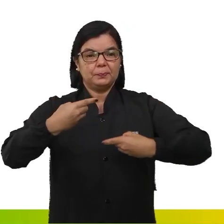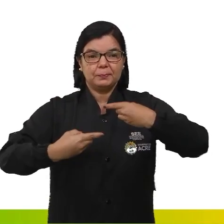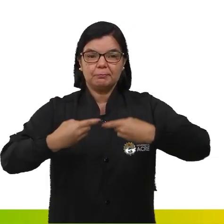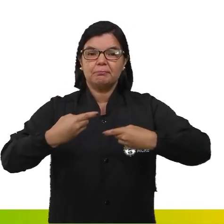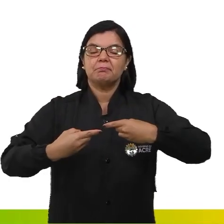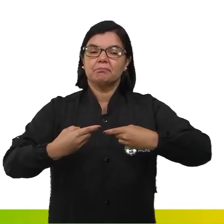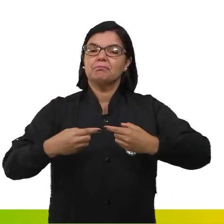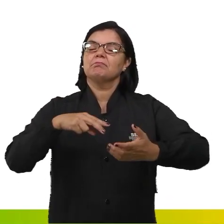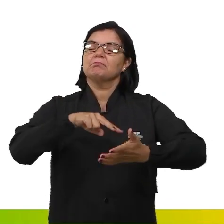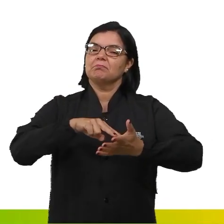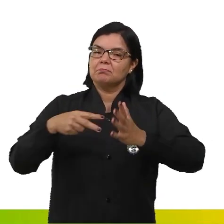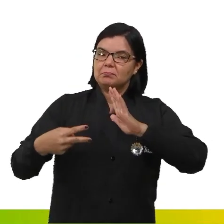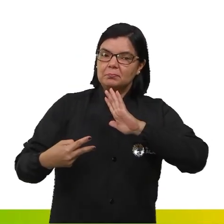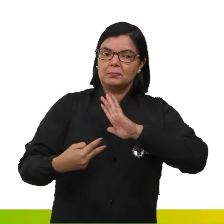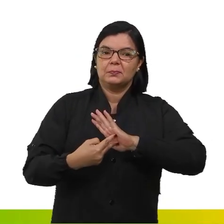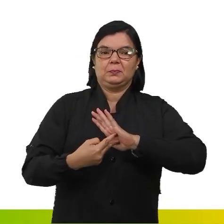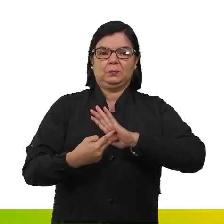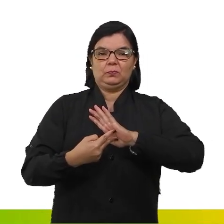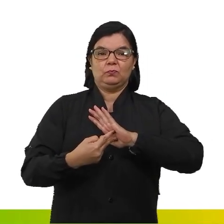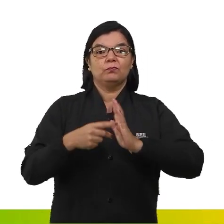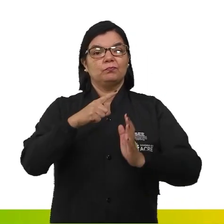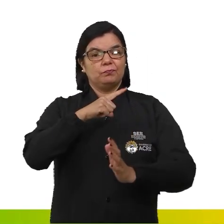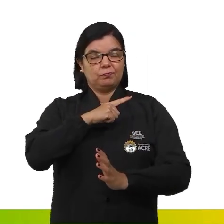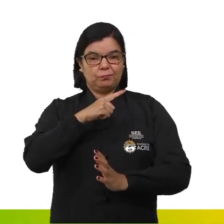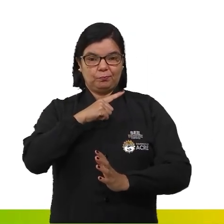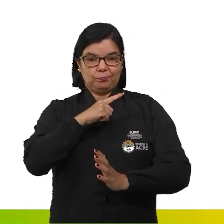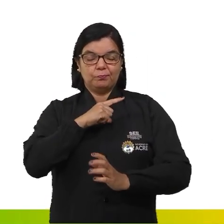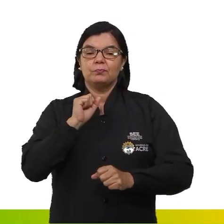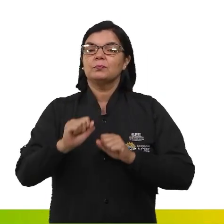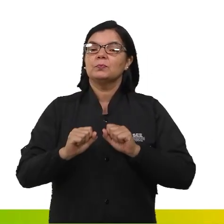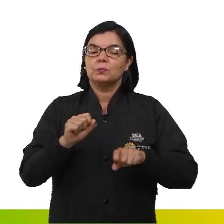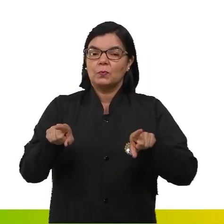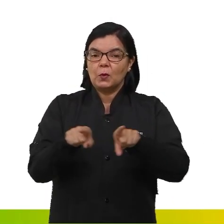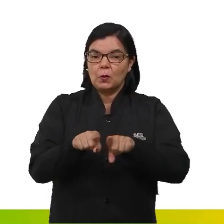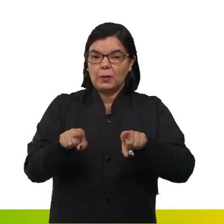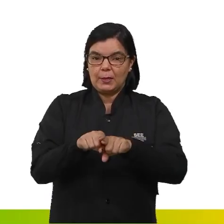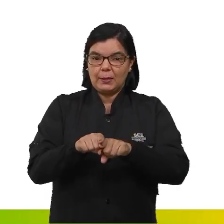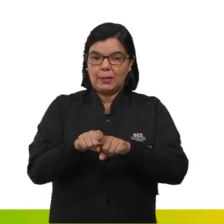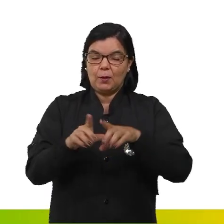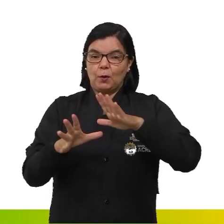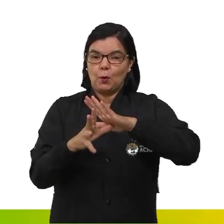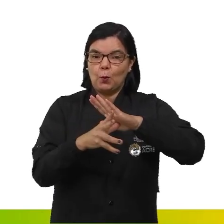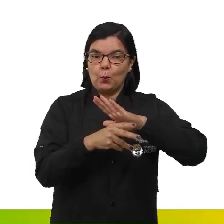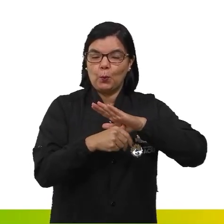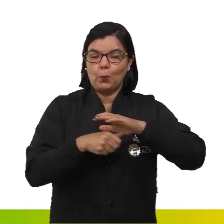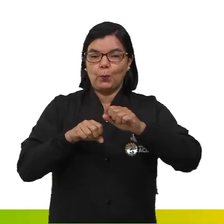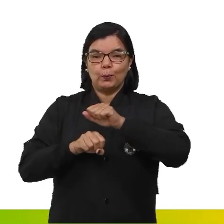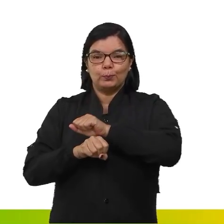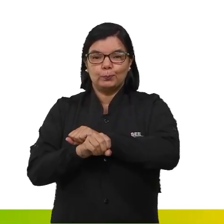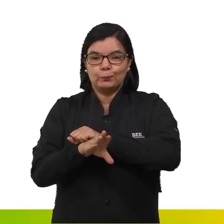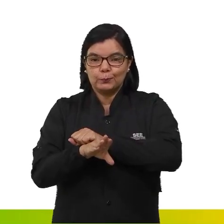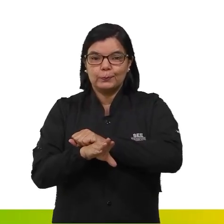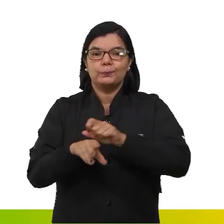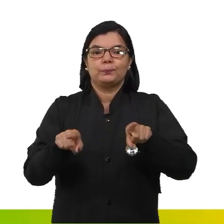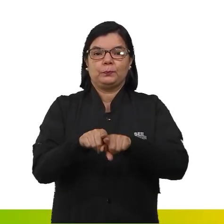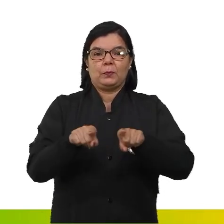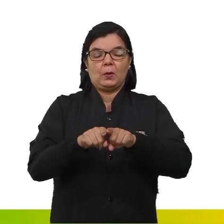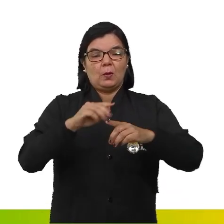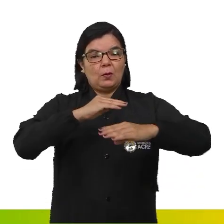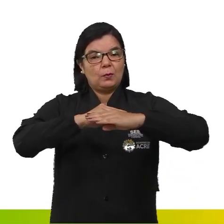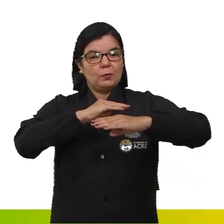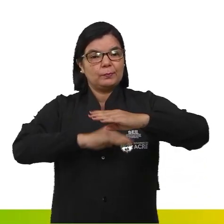políticos significativos, com questões como corrupção, desigualdade social